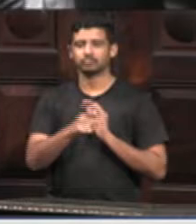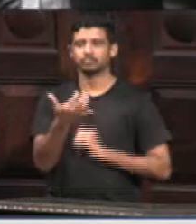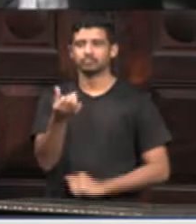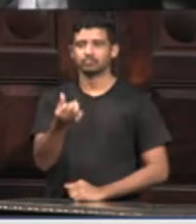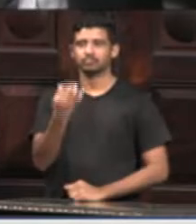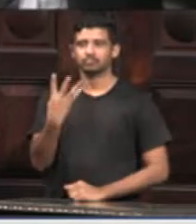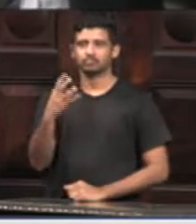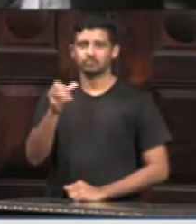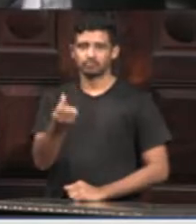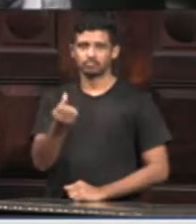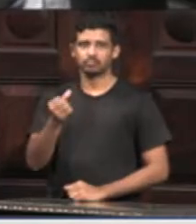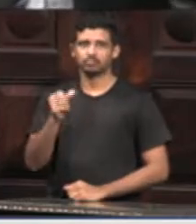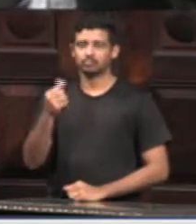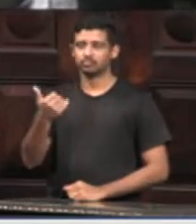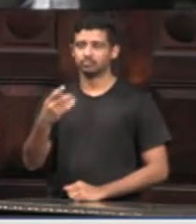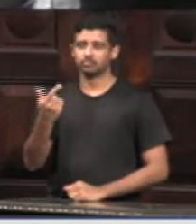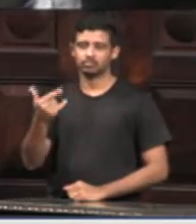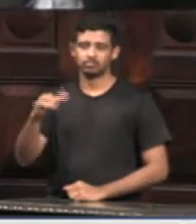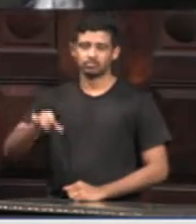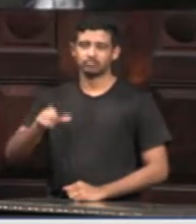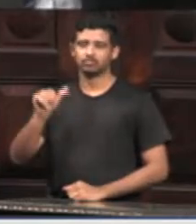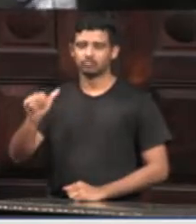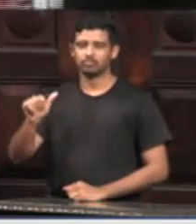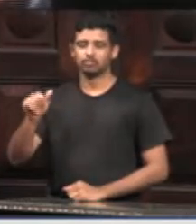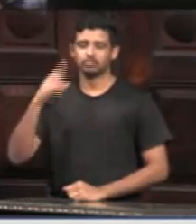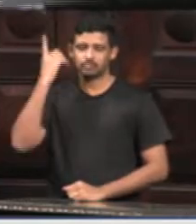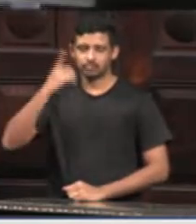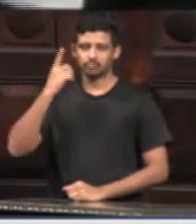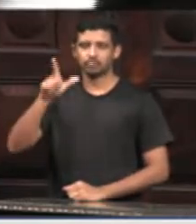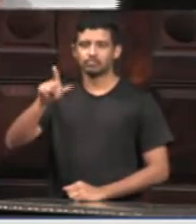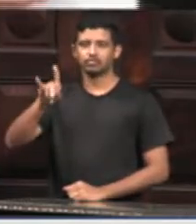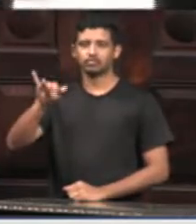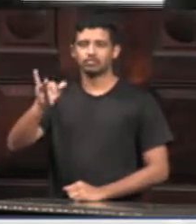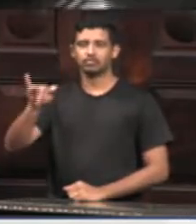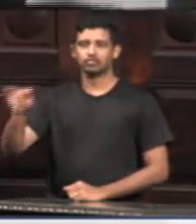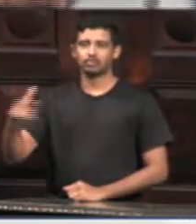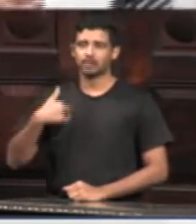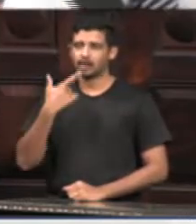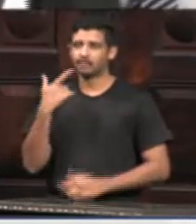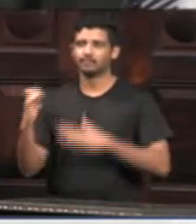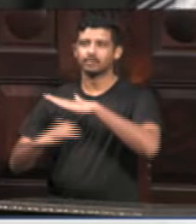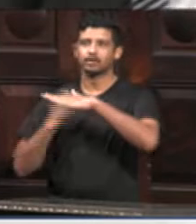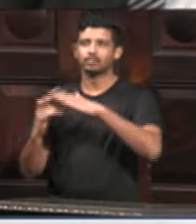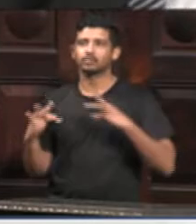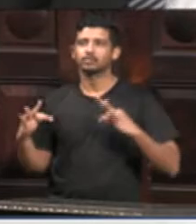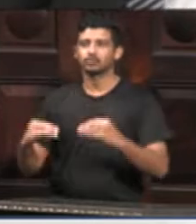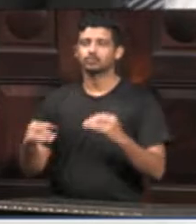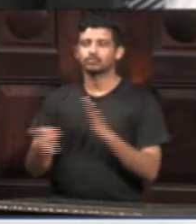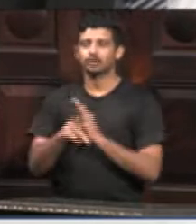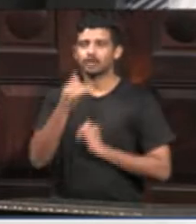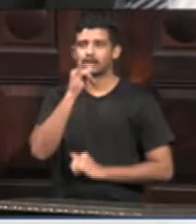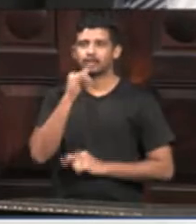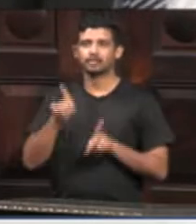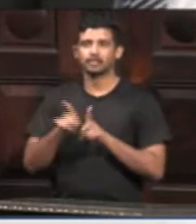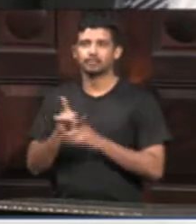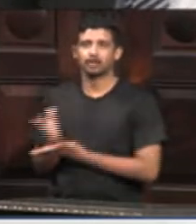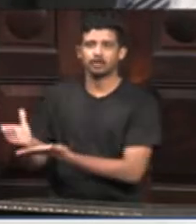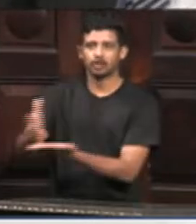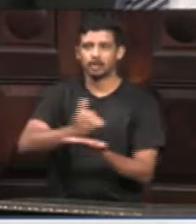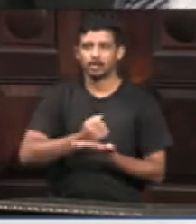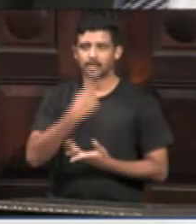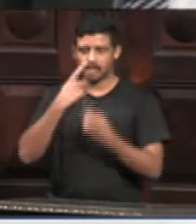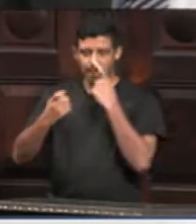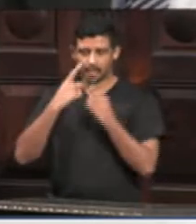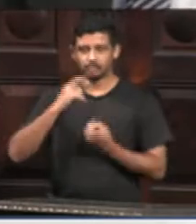de 2016, de autoria da deputada Lucinha, que ficam as empresas que operam em regime de concessão de coleta, transbordo e tratamento de